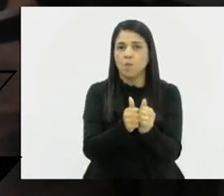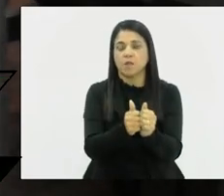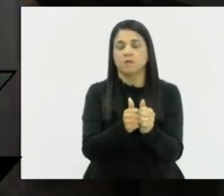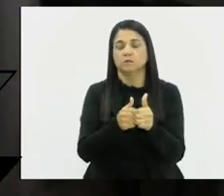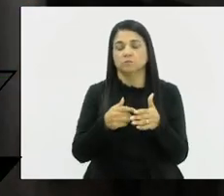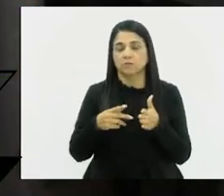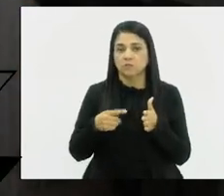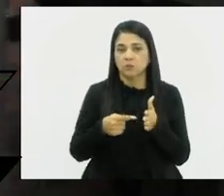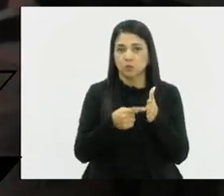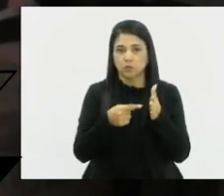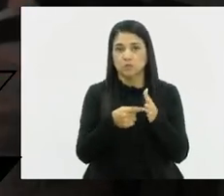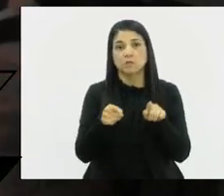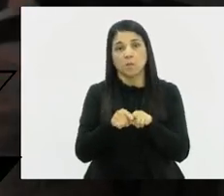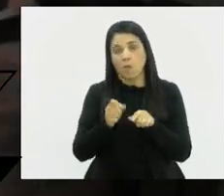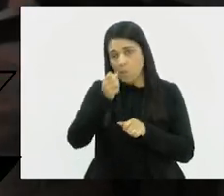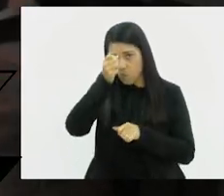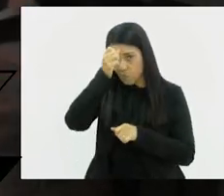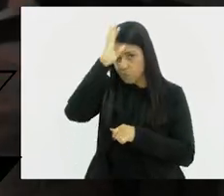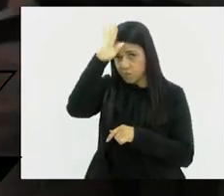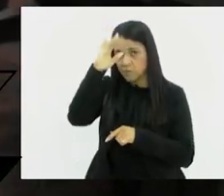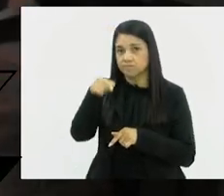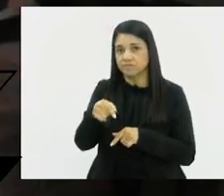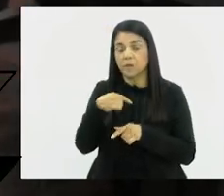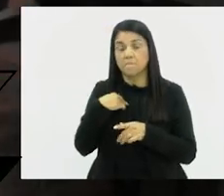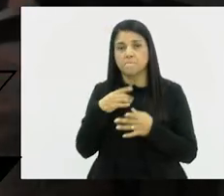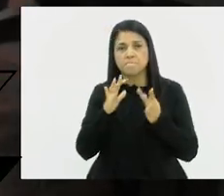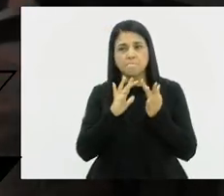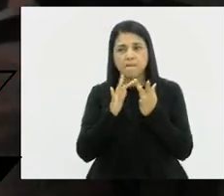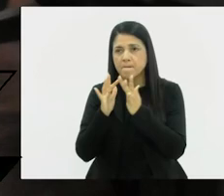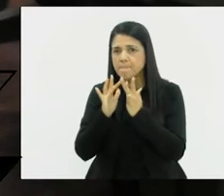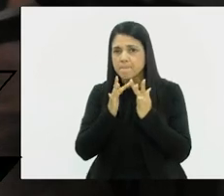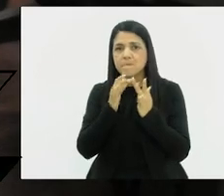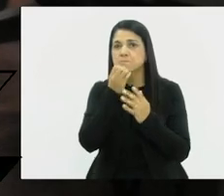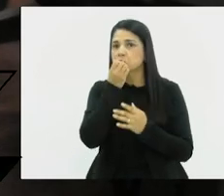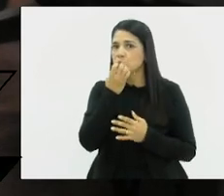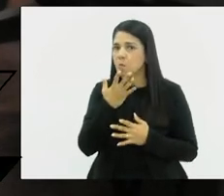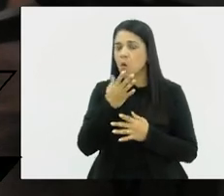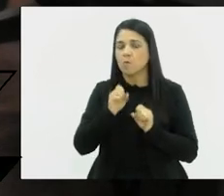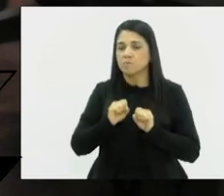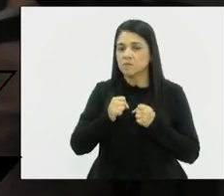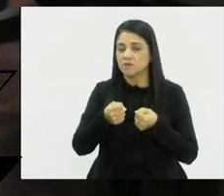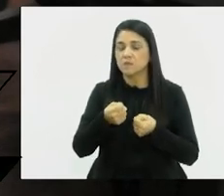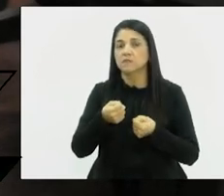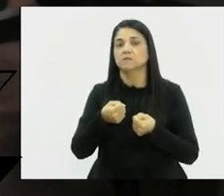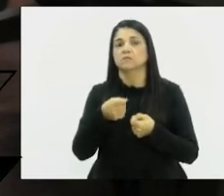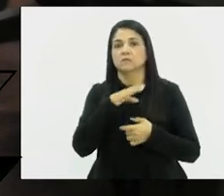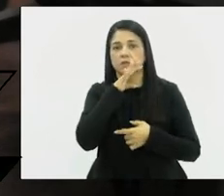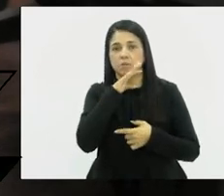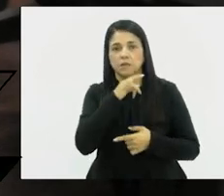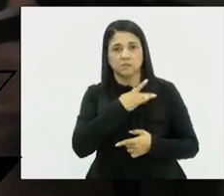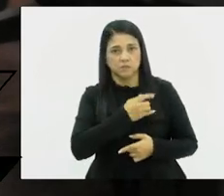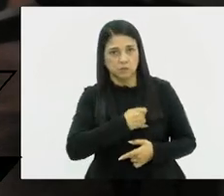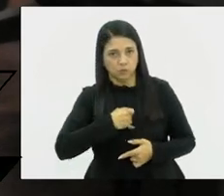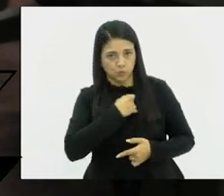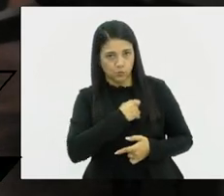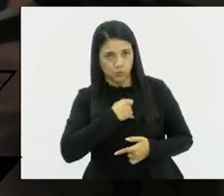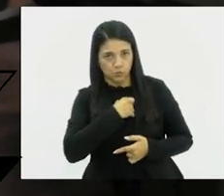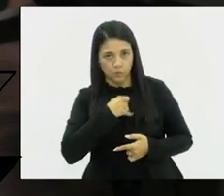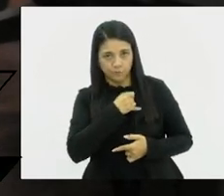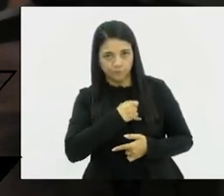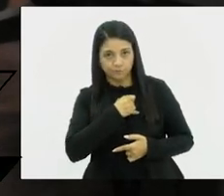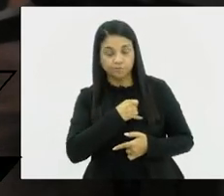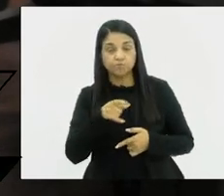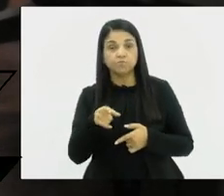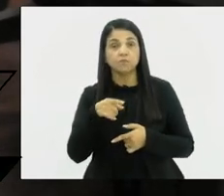Corpo de Bombeiro, porque a nossa aproximação é muito boa na causa animal lá em São João. E a Polícia